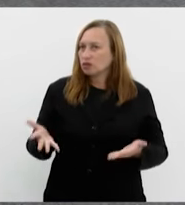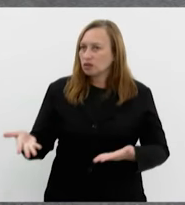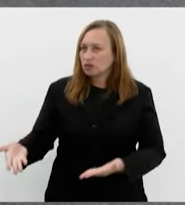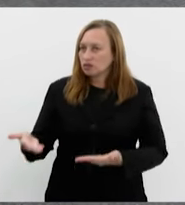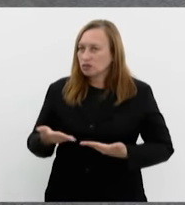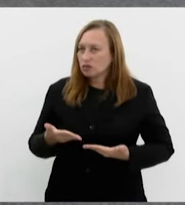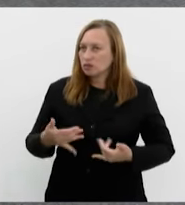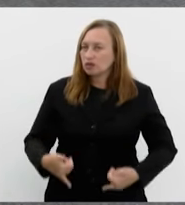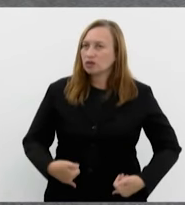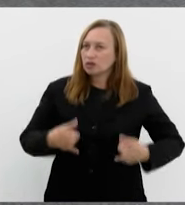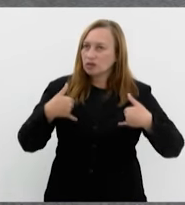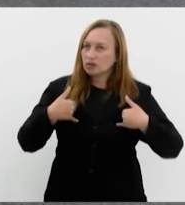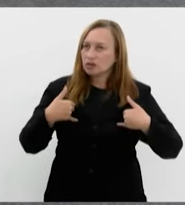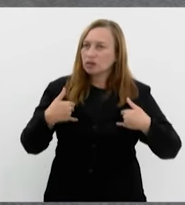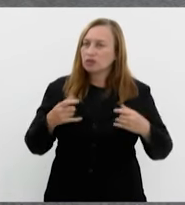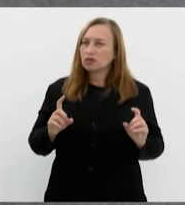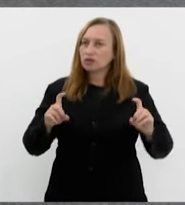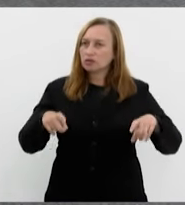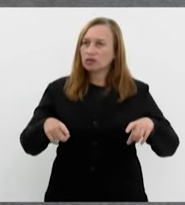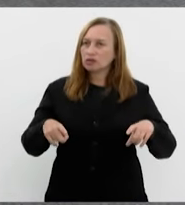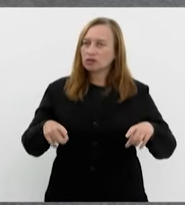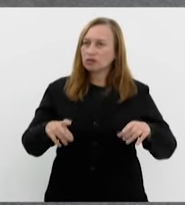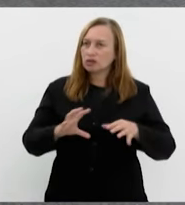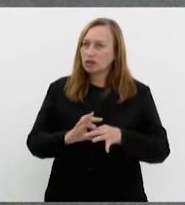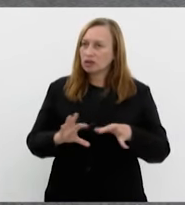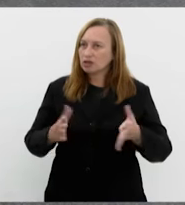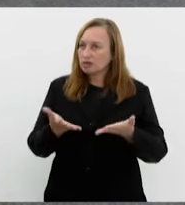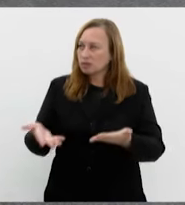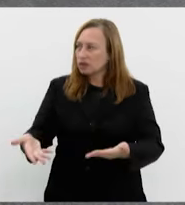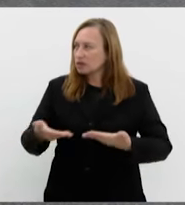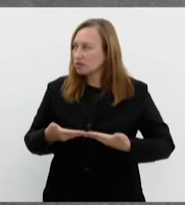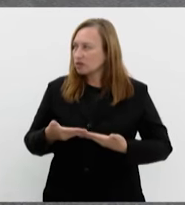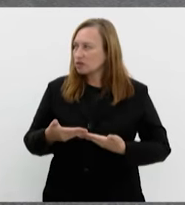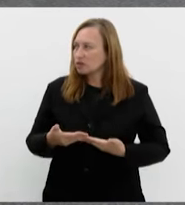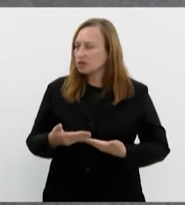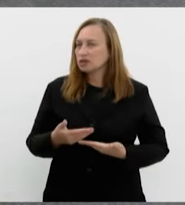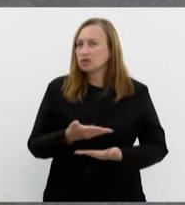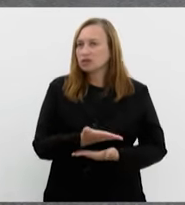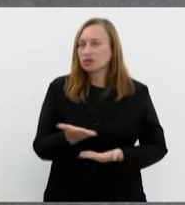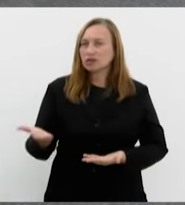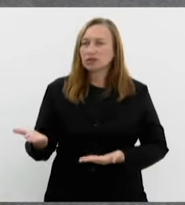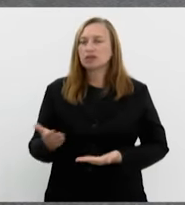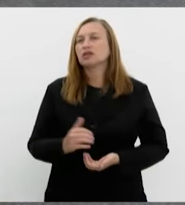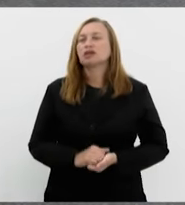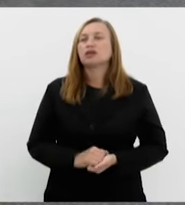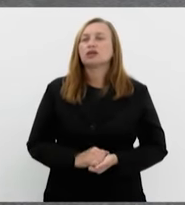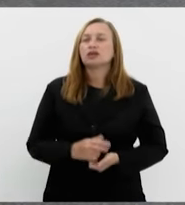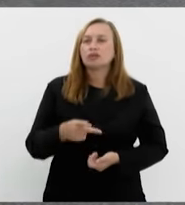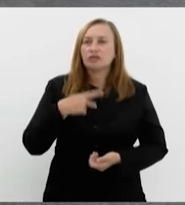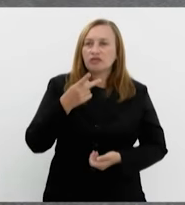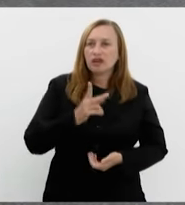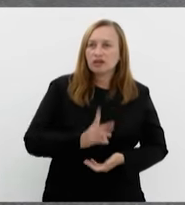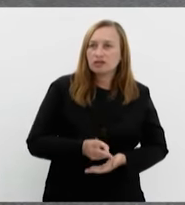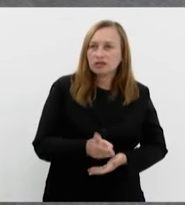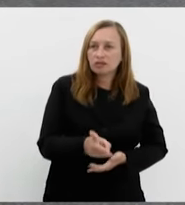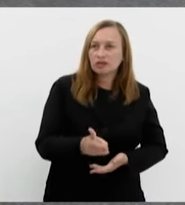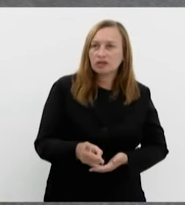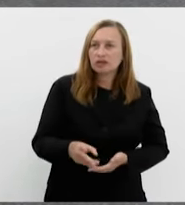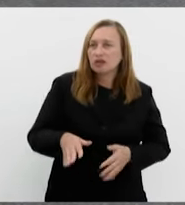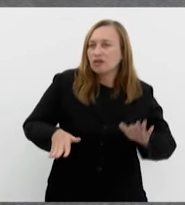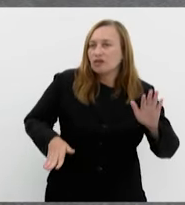que o meu gabinete está de portas abertas, pois eu sempre falo, tia Ju, que a Polícia Militar, a corporação a qual eu pertenço, vai lá, pega o